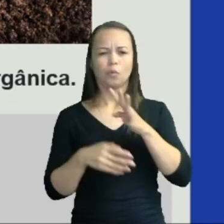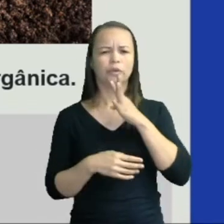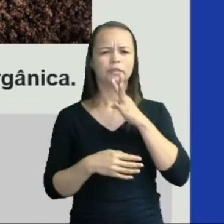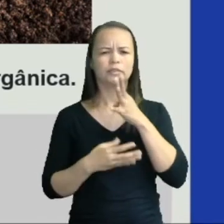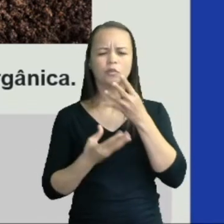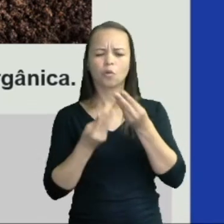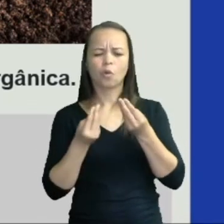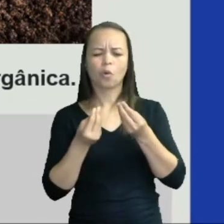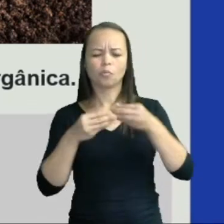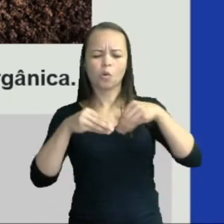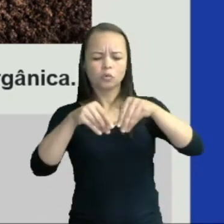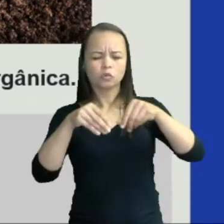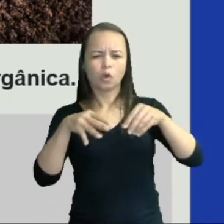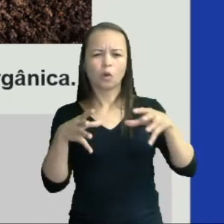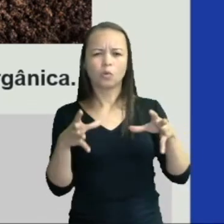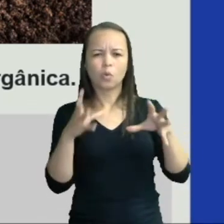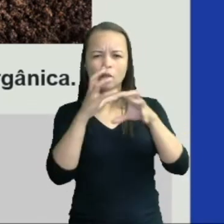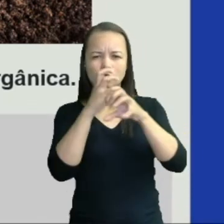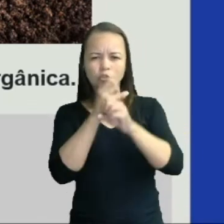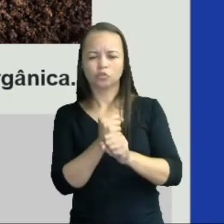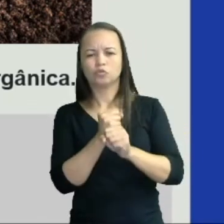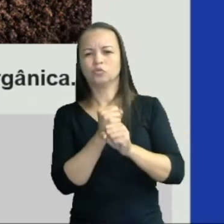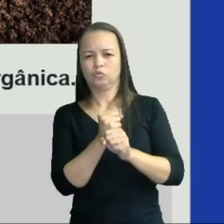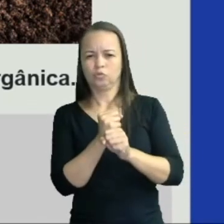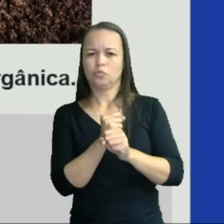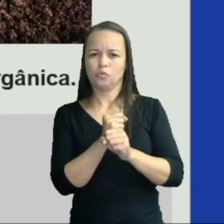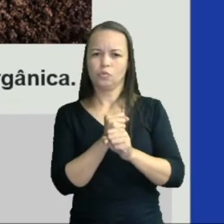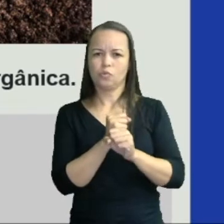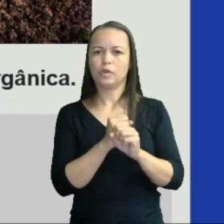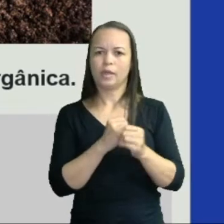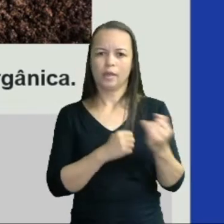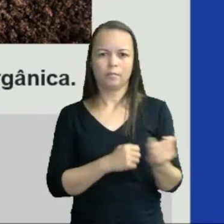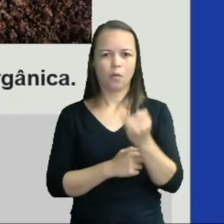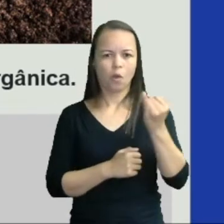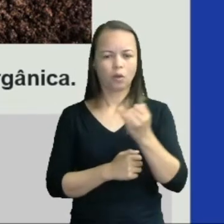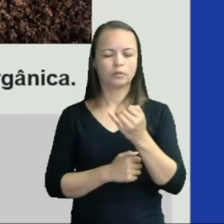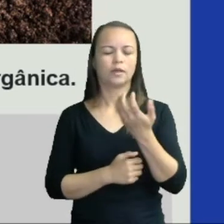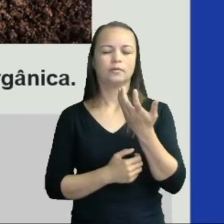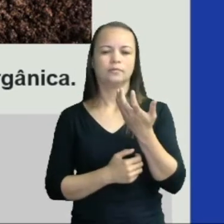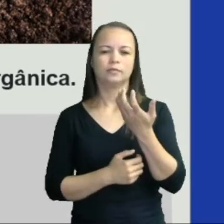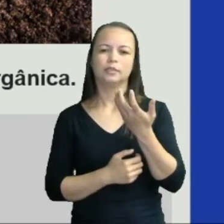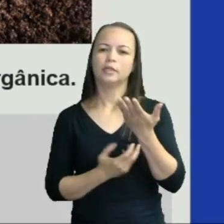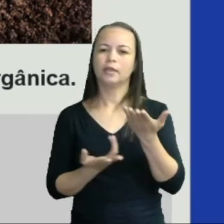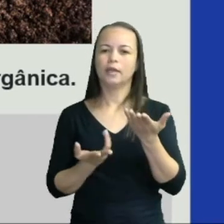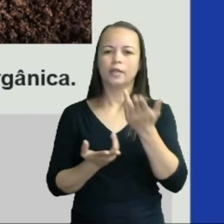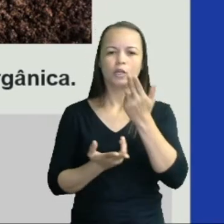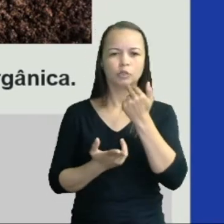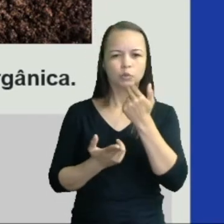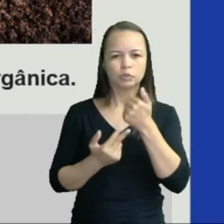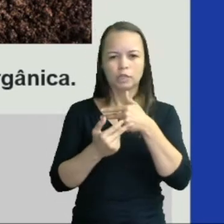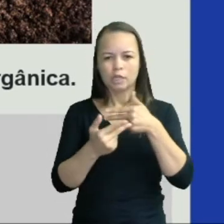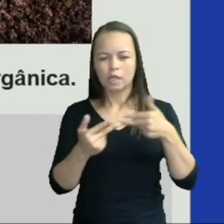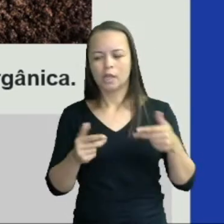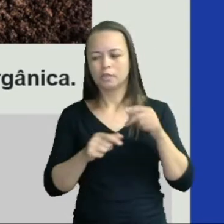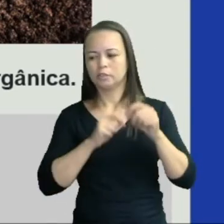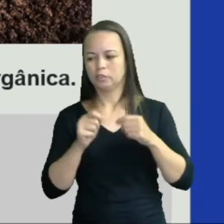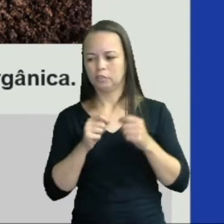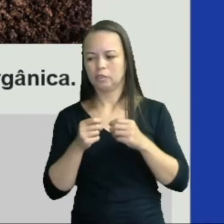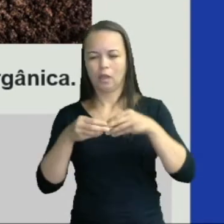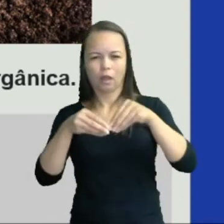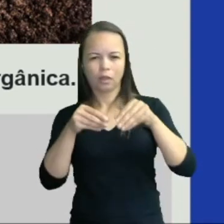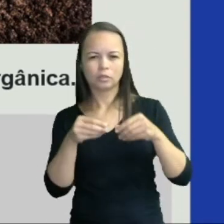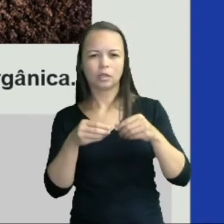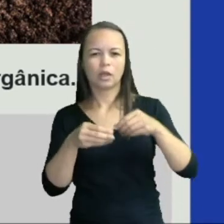é muito rico em nutrientes, devido à grande quantidade de matéria orgânica. Sendo assim, ele é